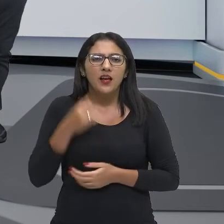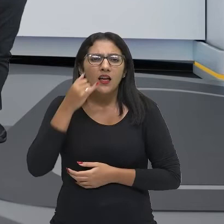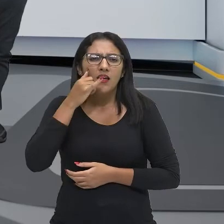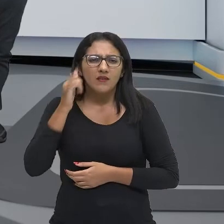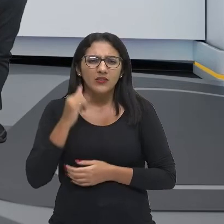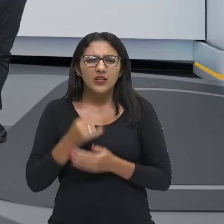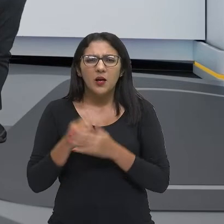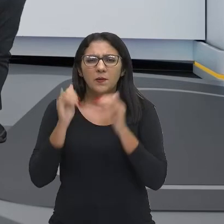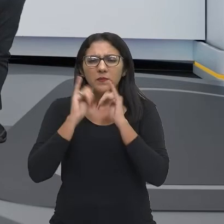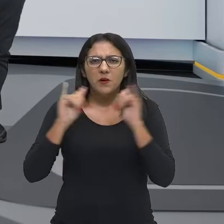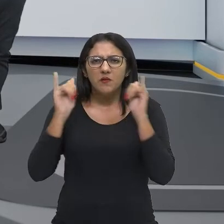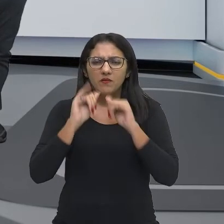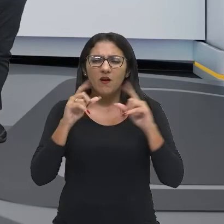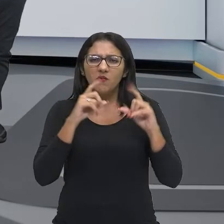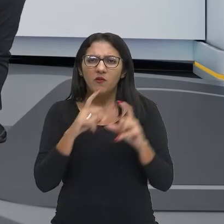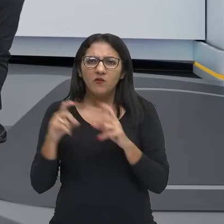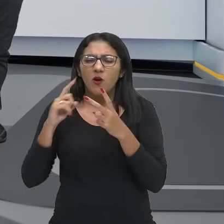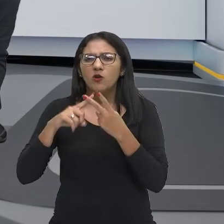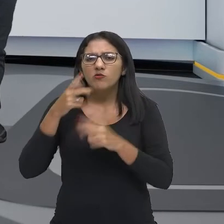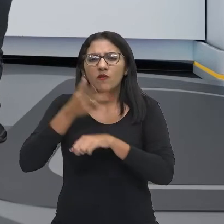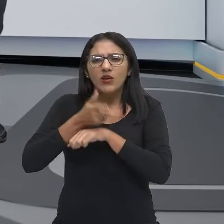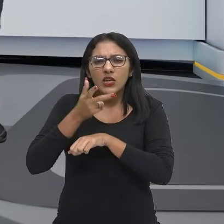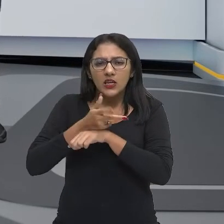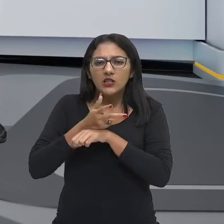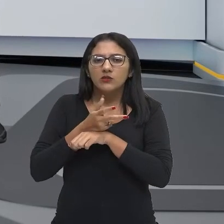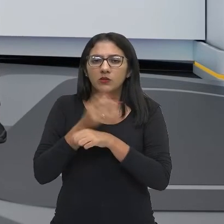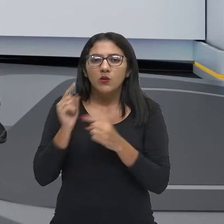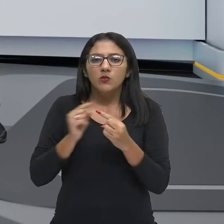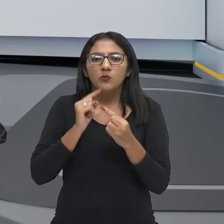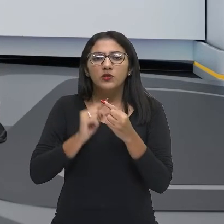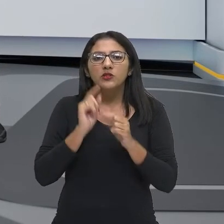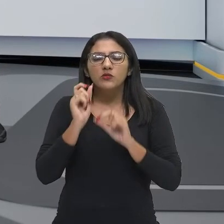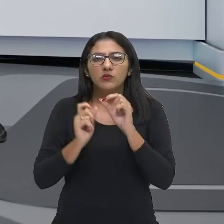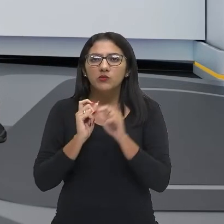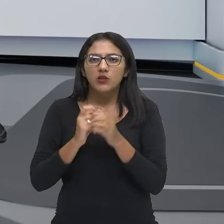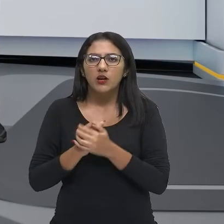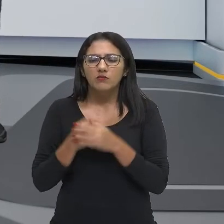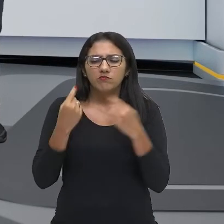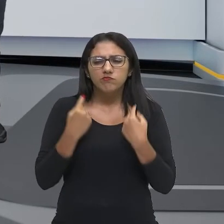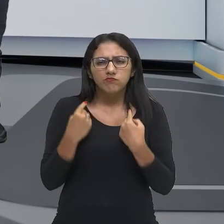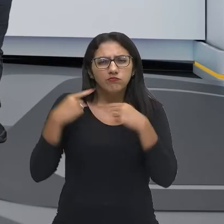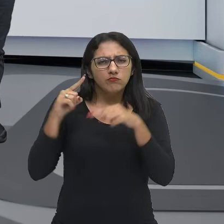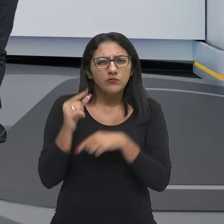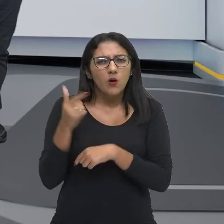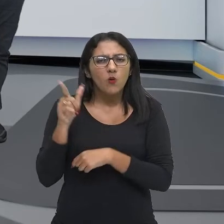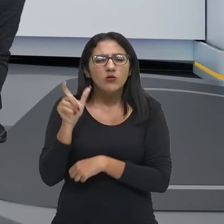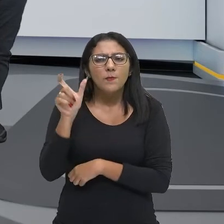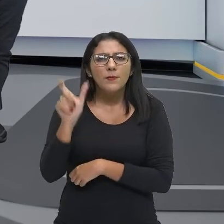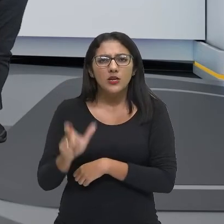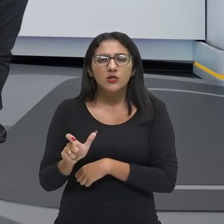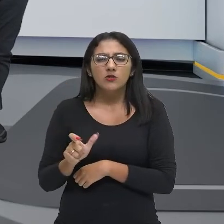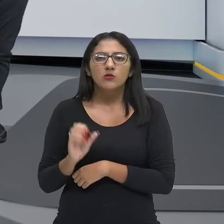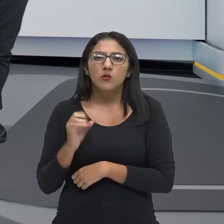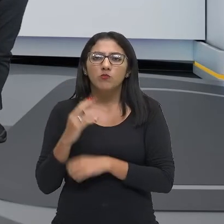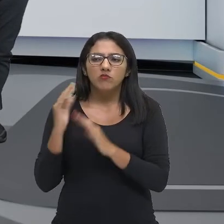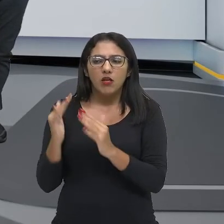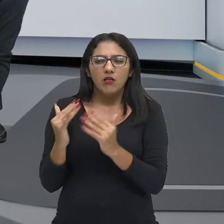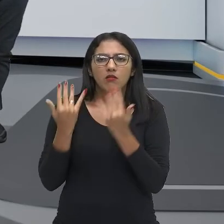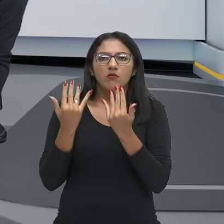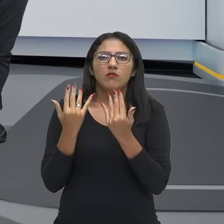com mensagens, fotos ou vídeos com a intenção de afetar alguém indiretamente, chamando sua